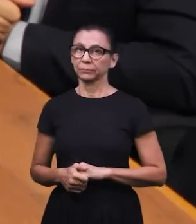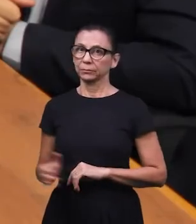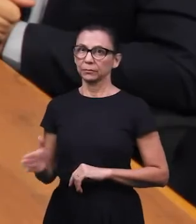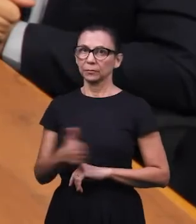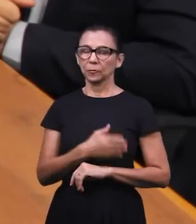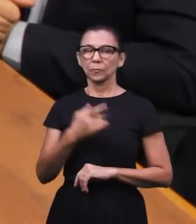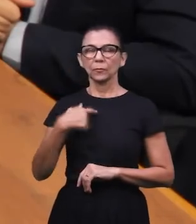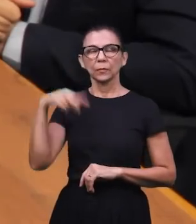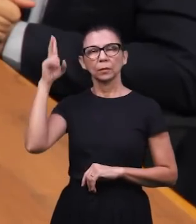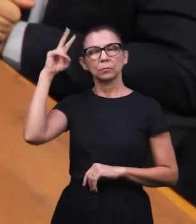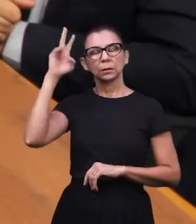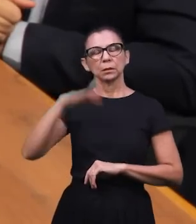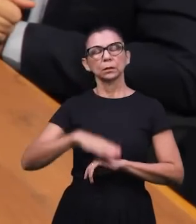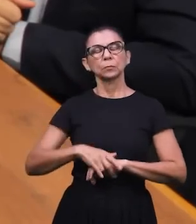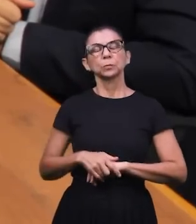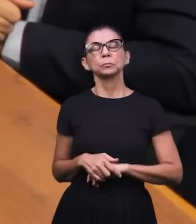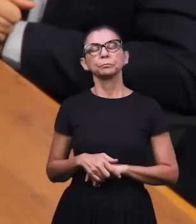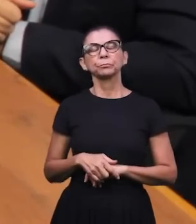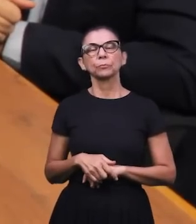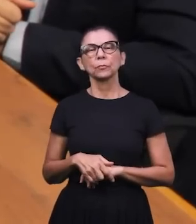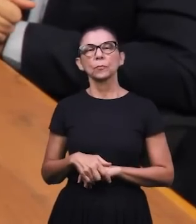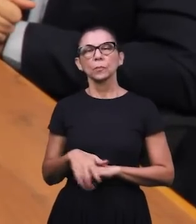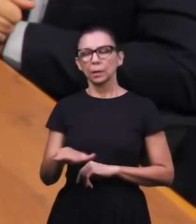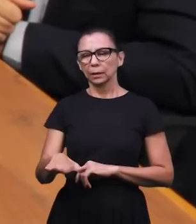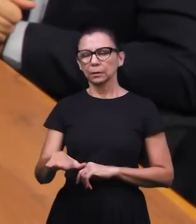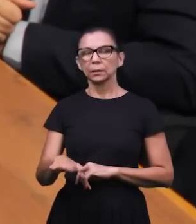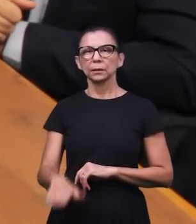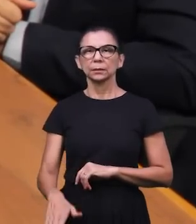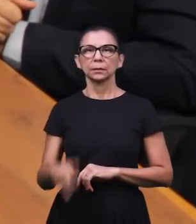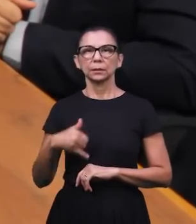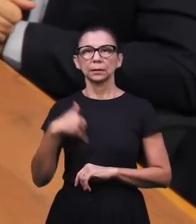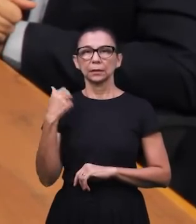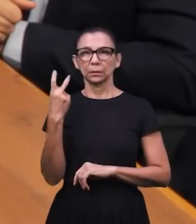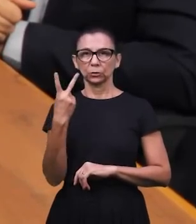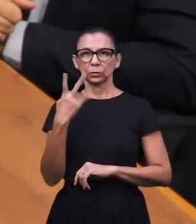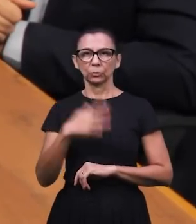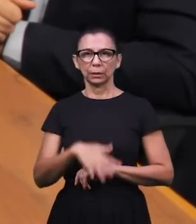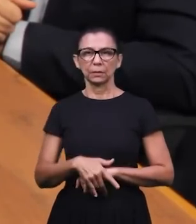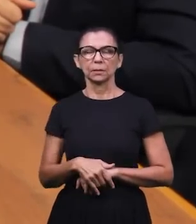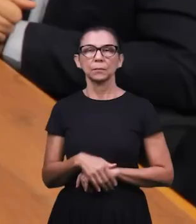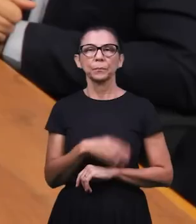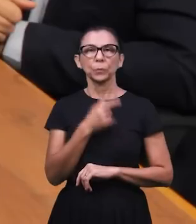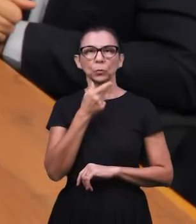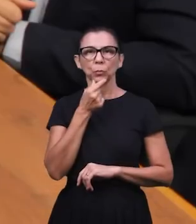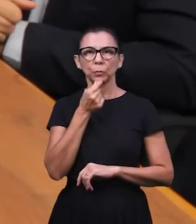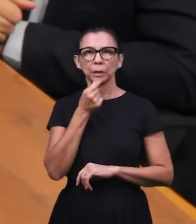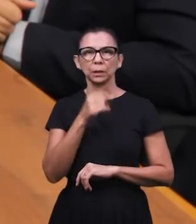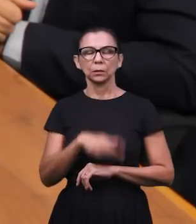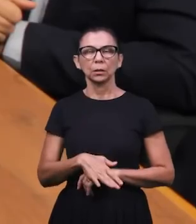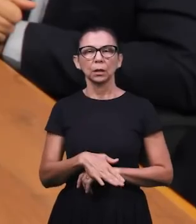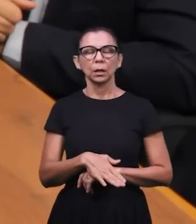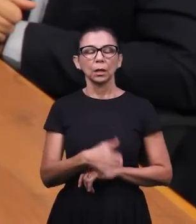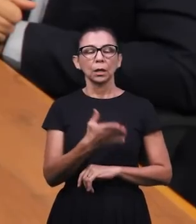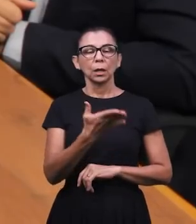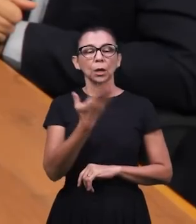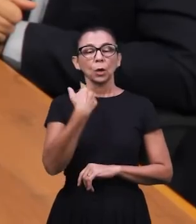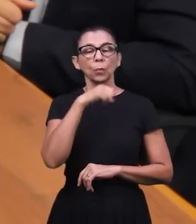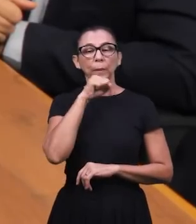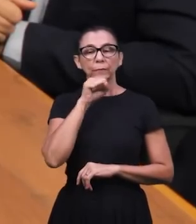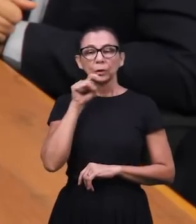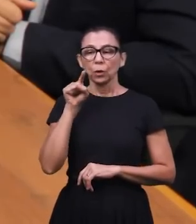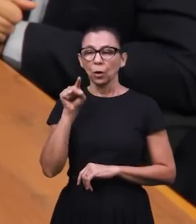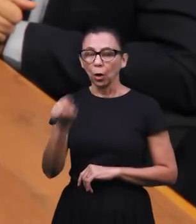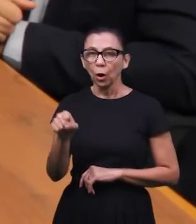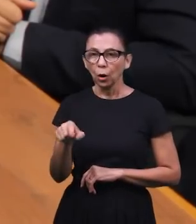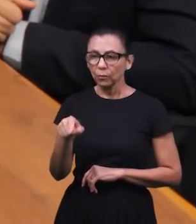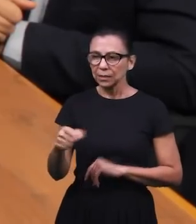de 2 anos de idade que o pai dele contou para mim. Falou com ele o seguinte: menino, você não vai passar dessa linha aqui para chegar no fogão. Se você chegar aqui, nós vamos acertar as